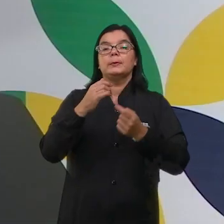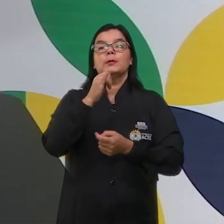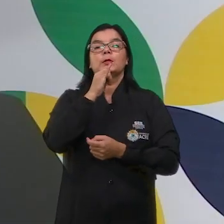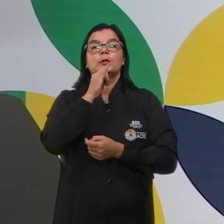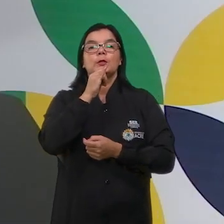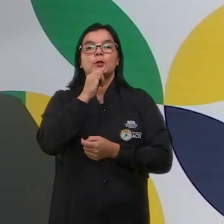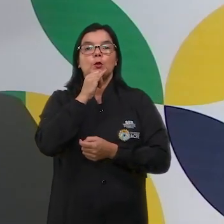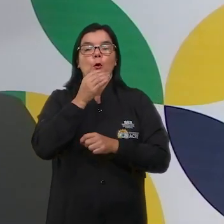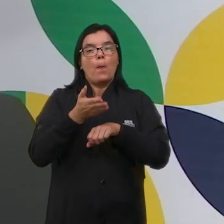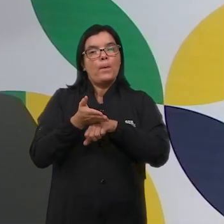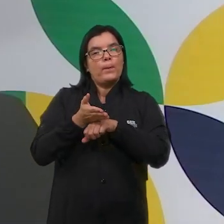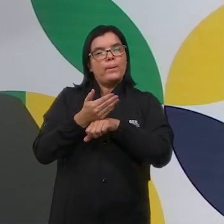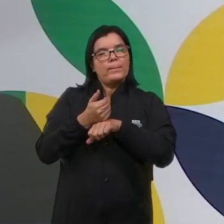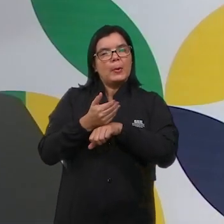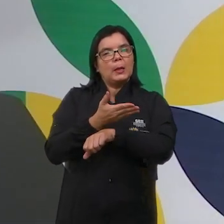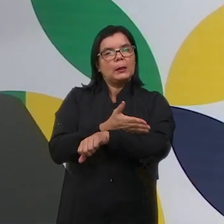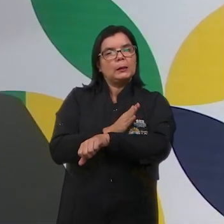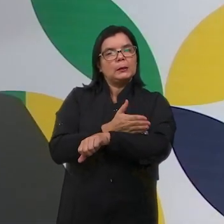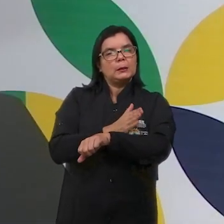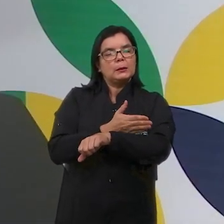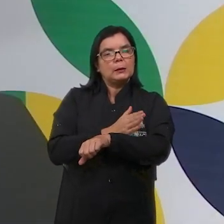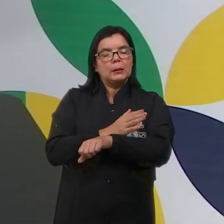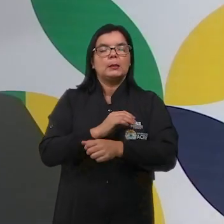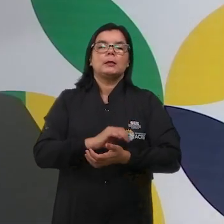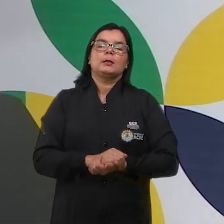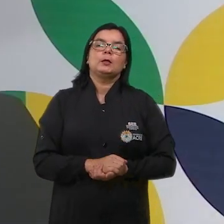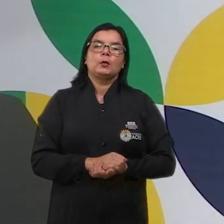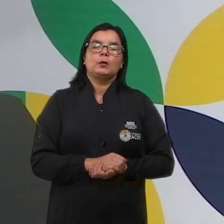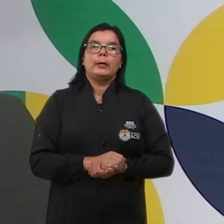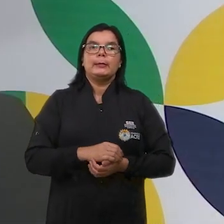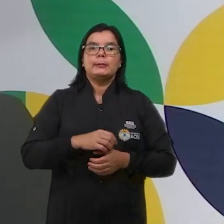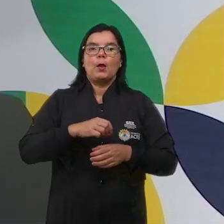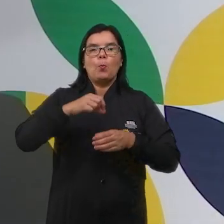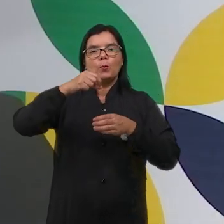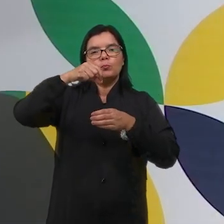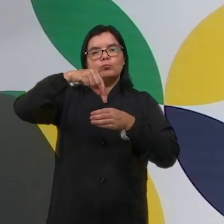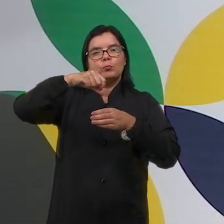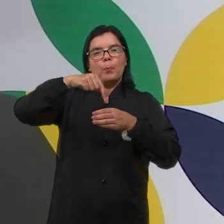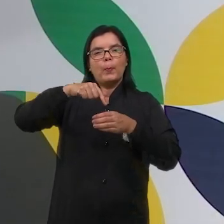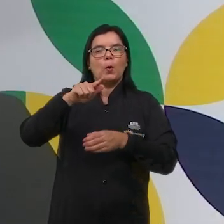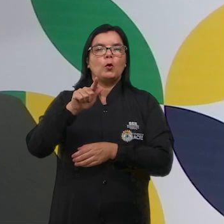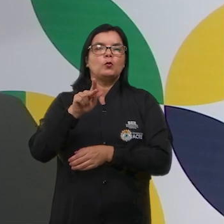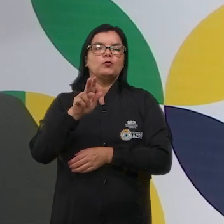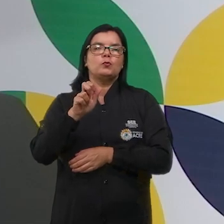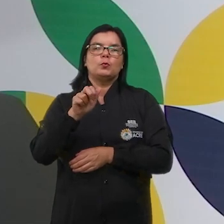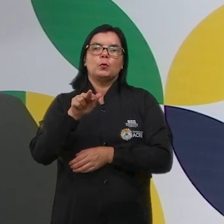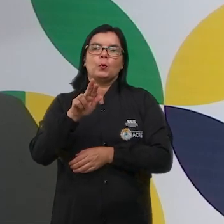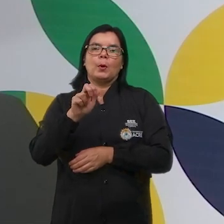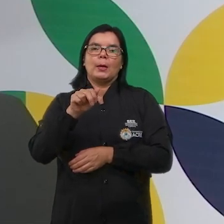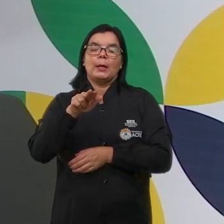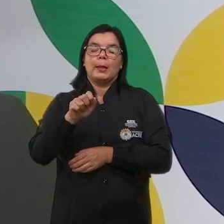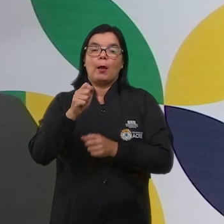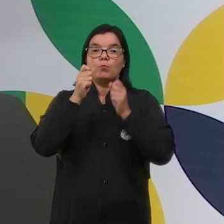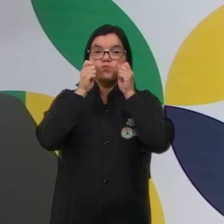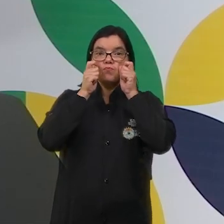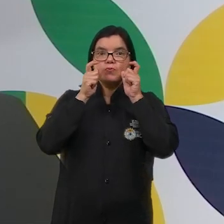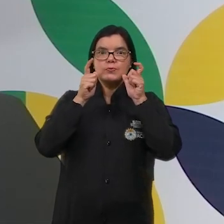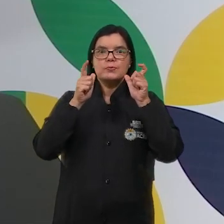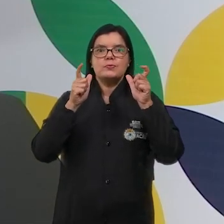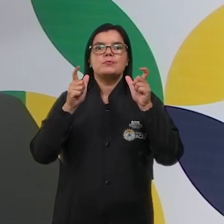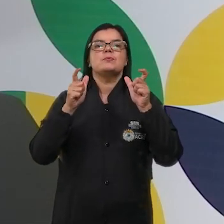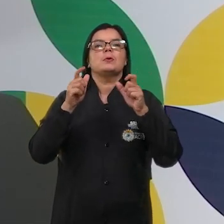um pré-treino, que ele vai, um pó de guaraná, ele vai te deixar estimulado, elétrico, vai